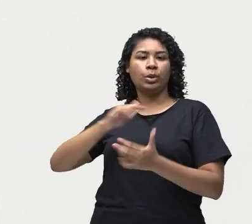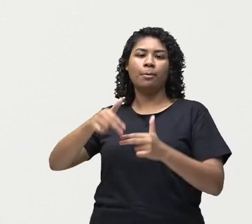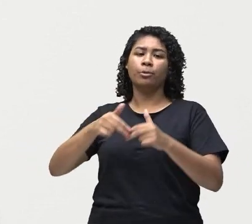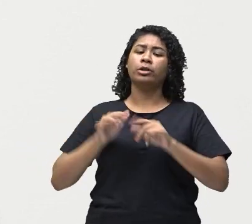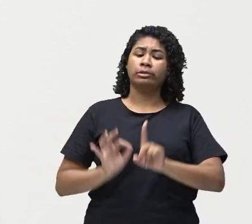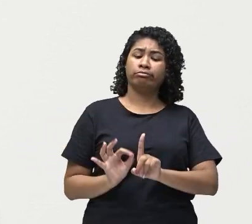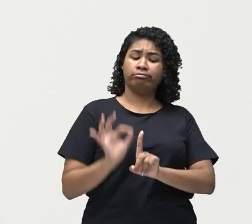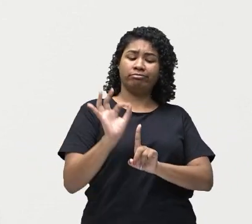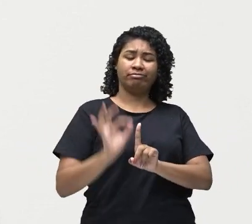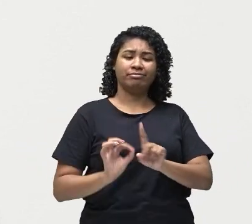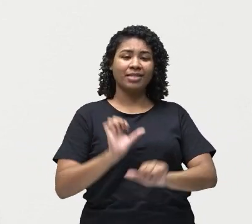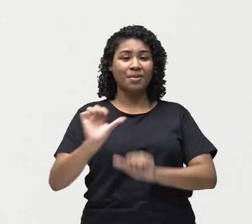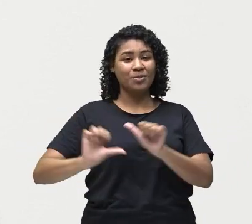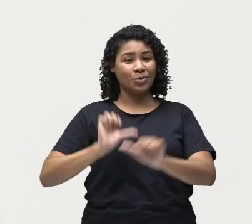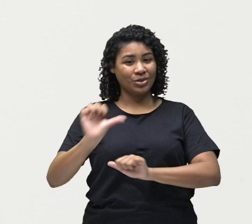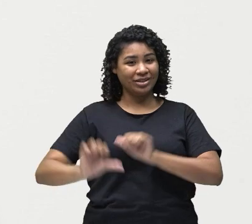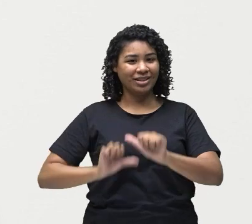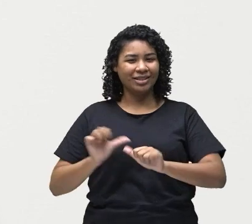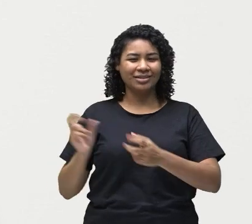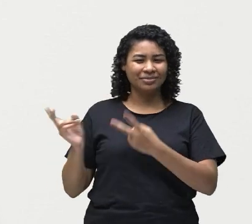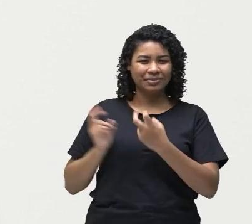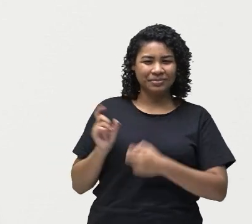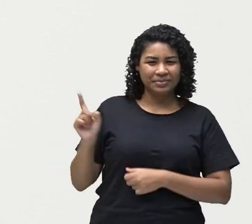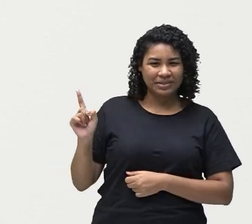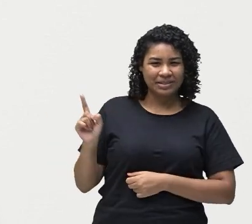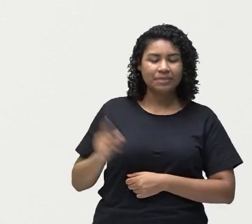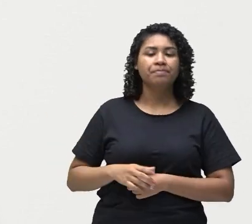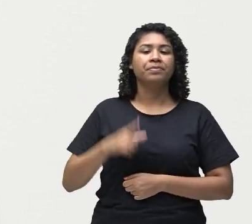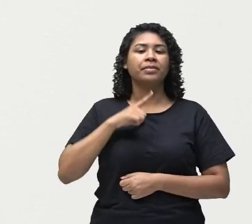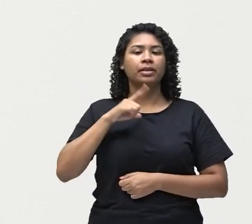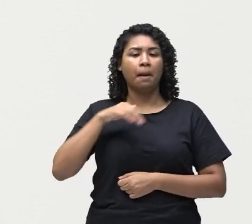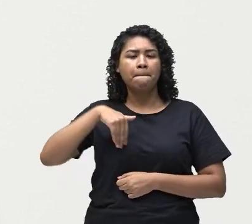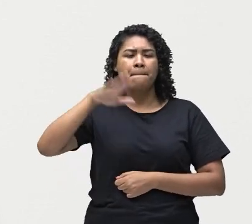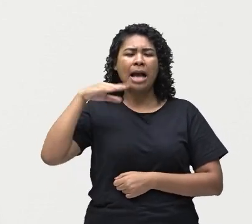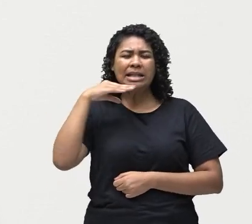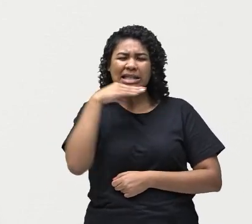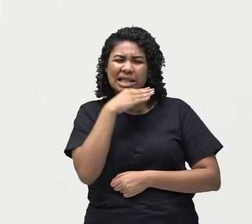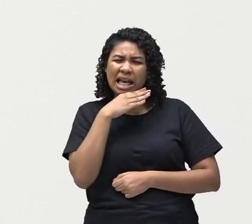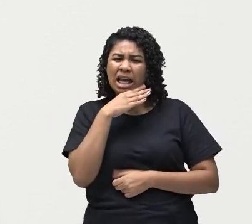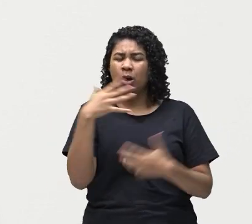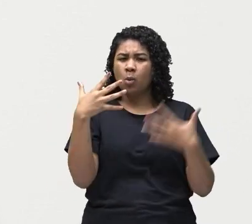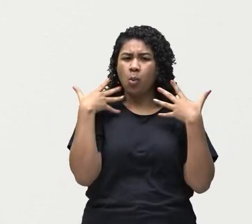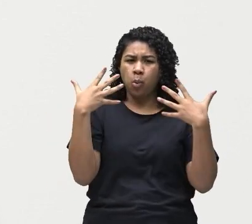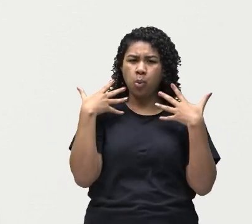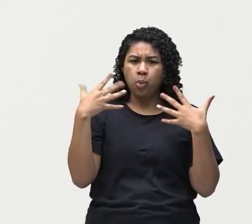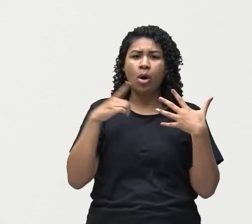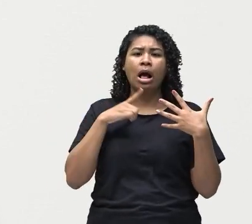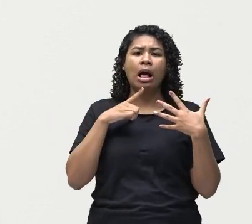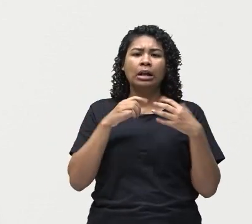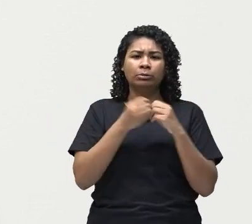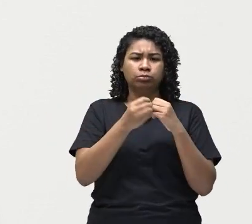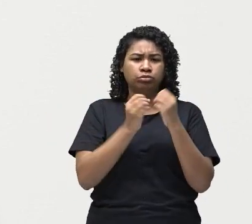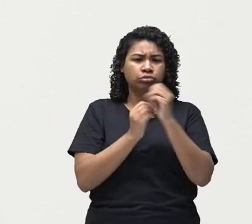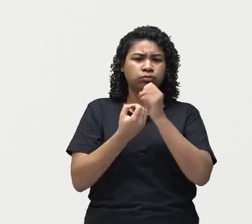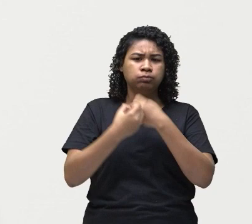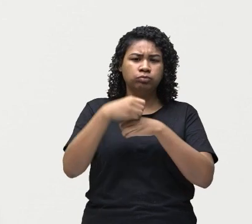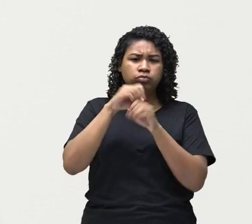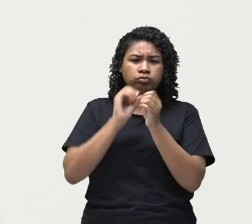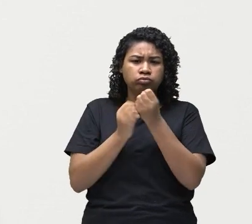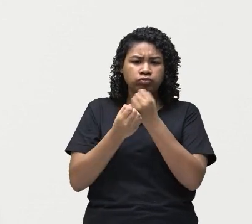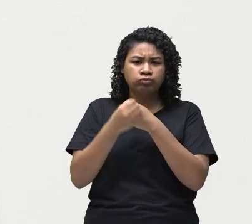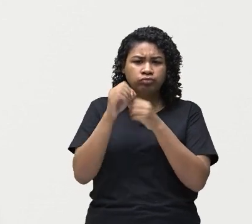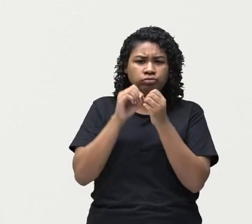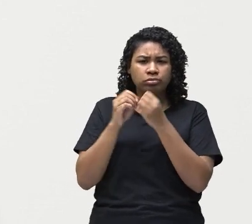temperatura né como a gente já observou o ar mais quente as moléculas estão mais separadas ficam mais agitadas